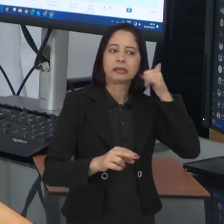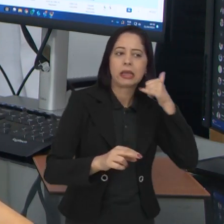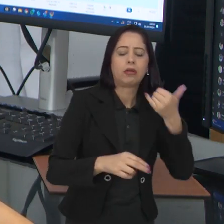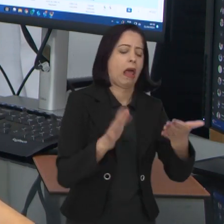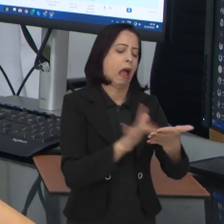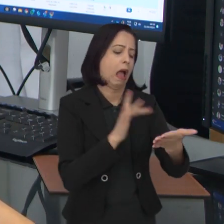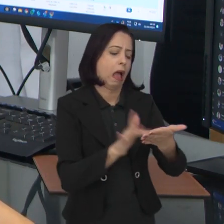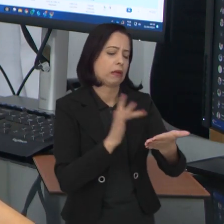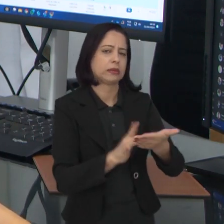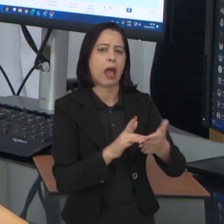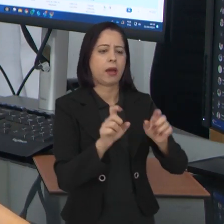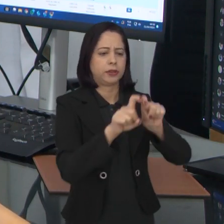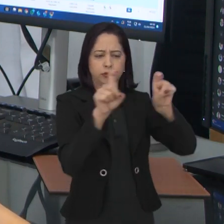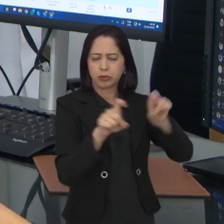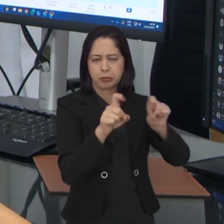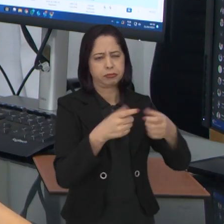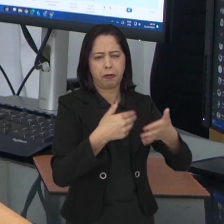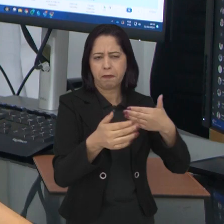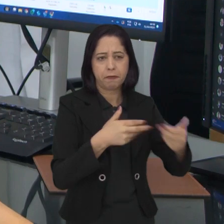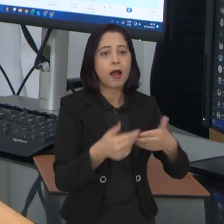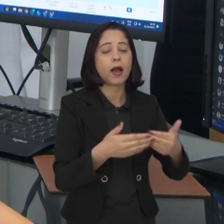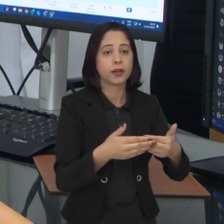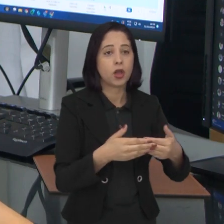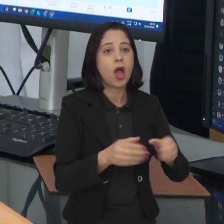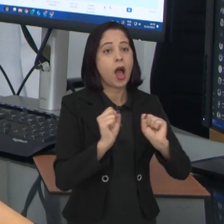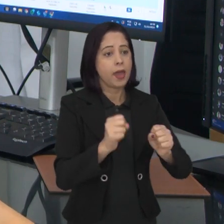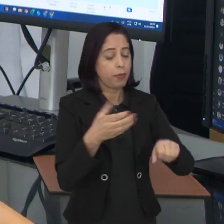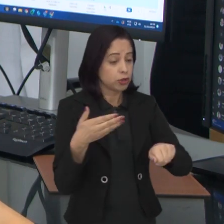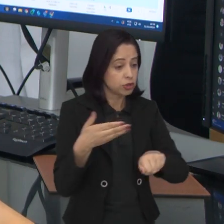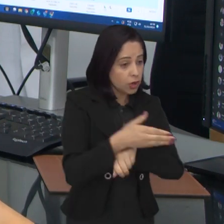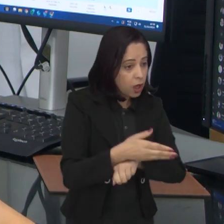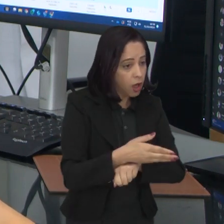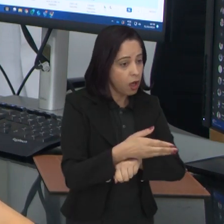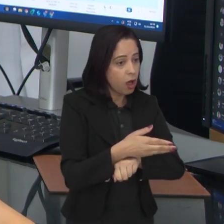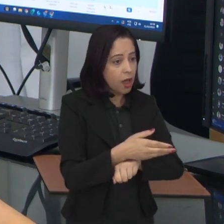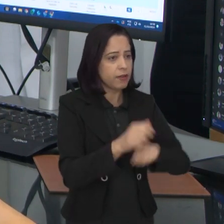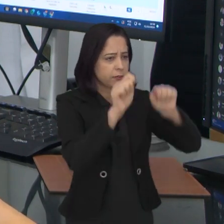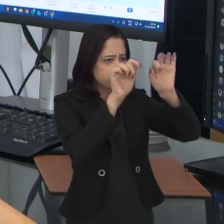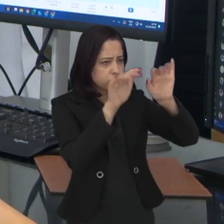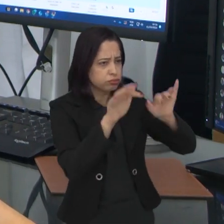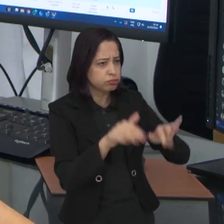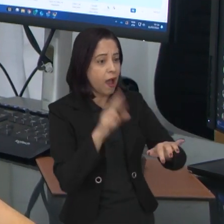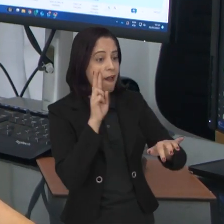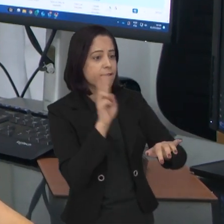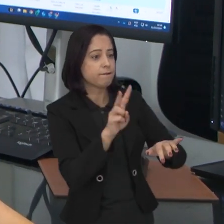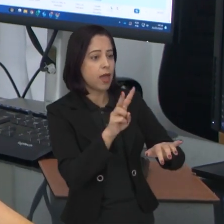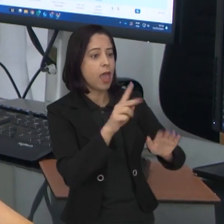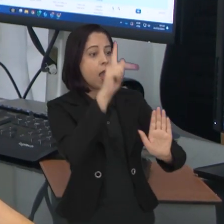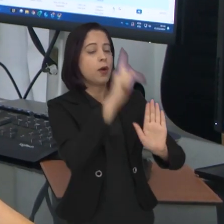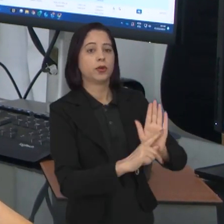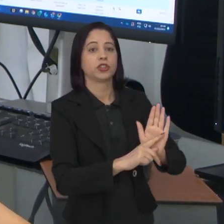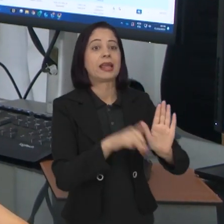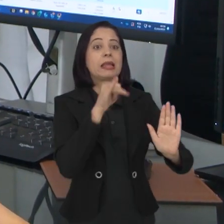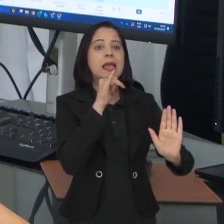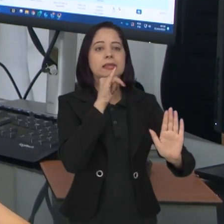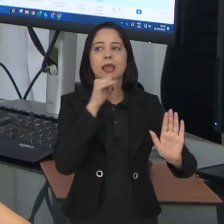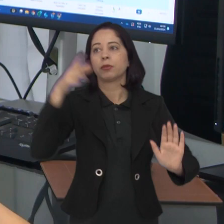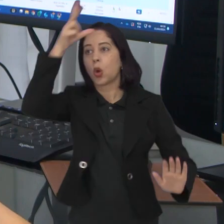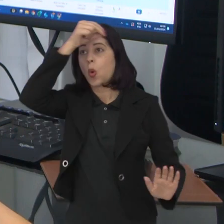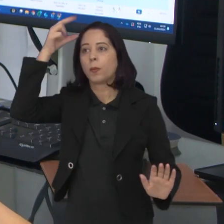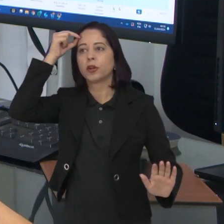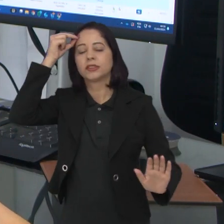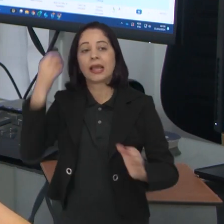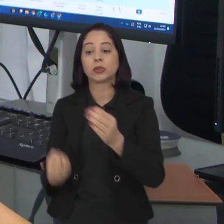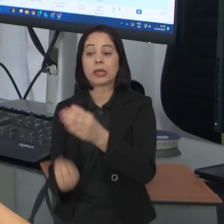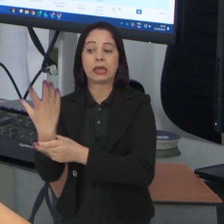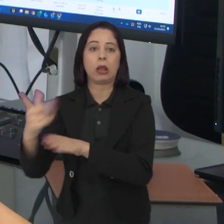celular, tablet, computador, o estado de qualquer processo legislativo em tramitação aqui na Câmara. Então, assim que o prefeito protocola que o projeto de lei do orçamento, por